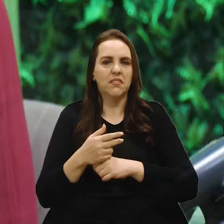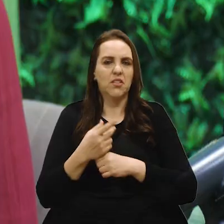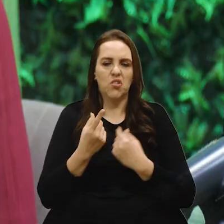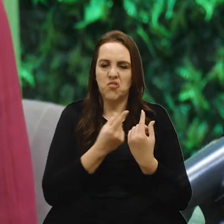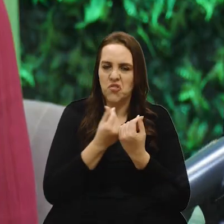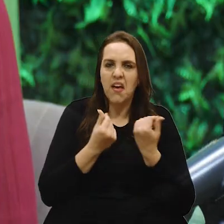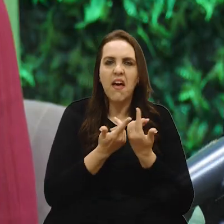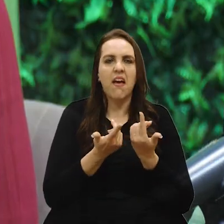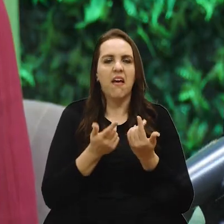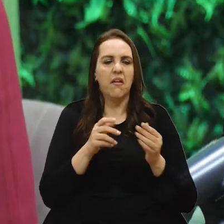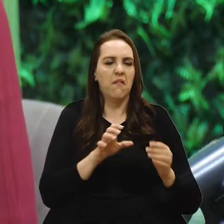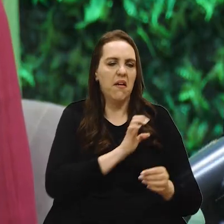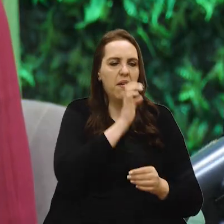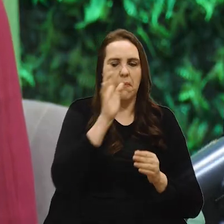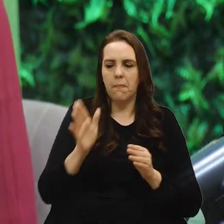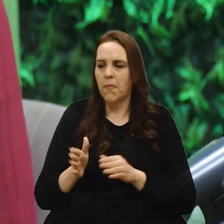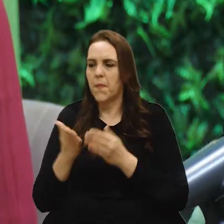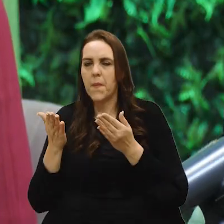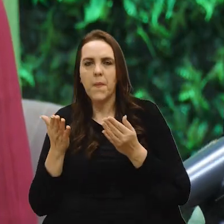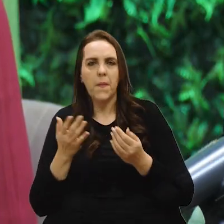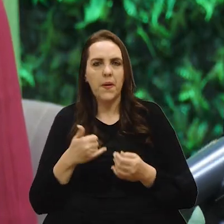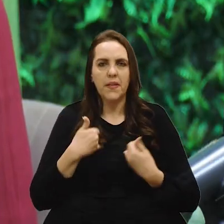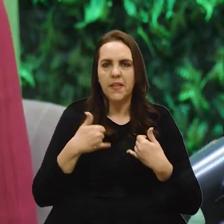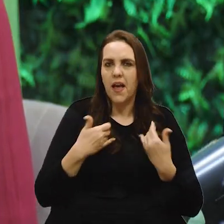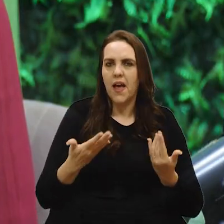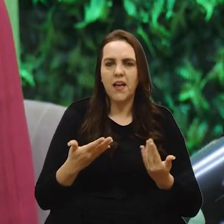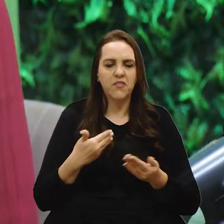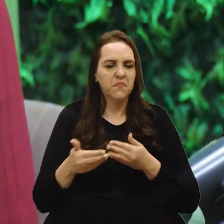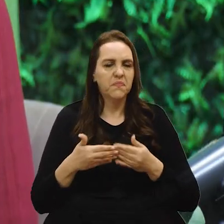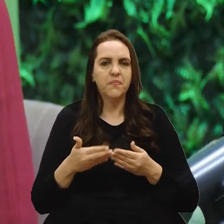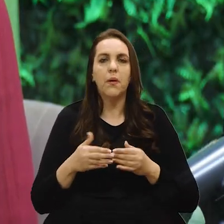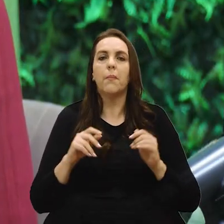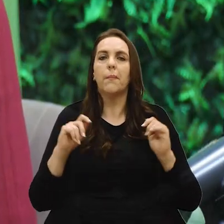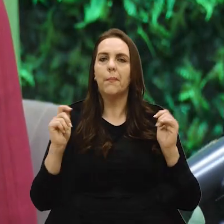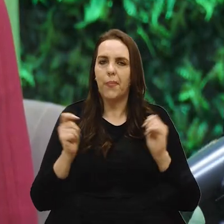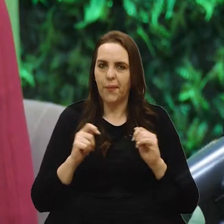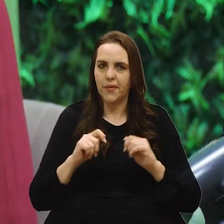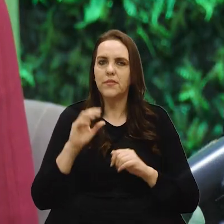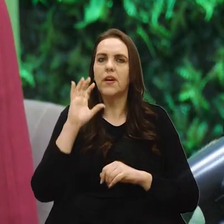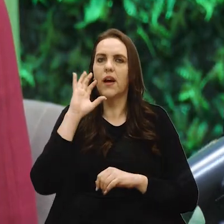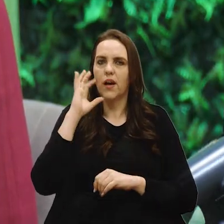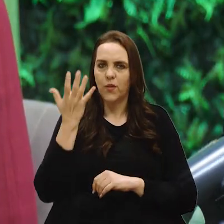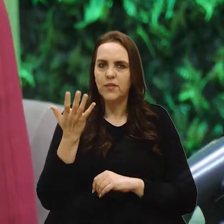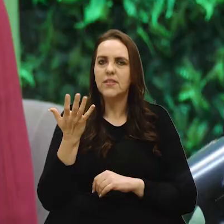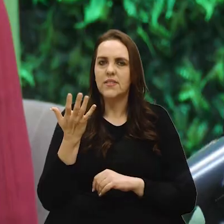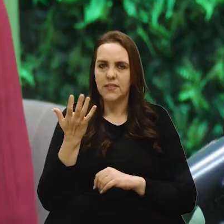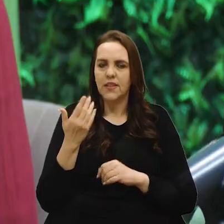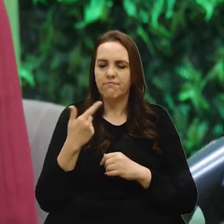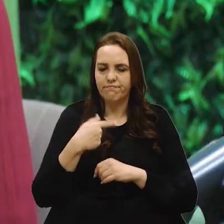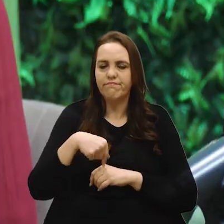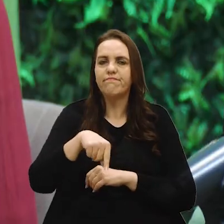dinheiro, não tem idade. Qualquer um pode estar propício a cair nessa